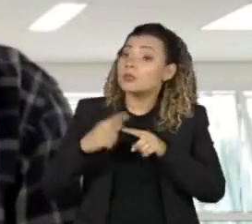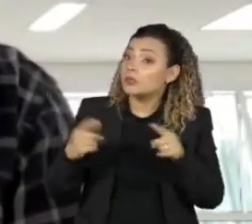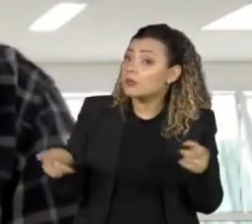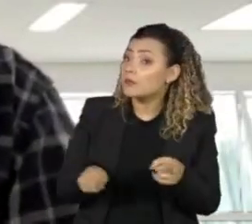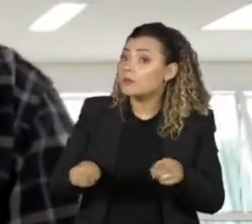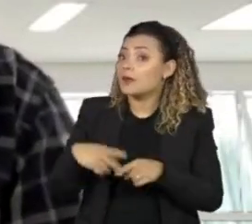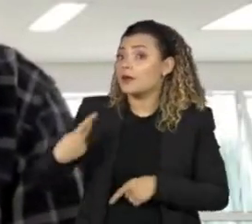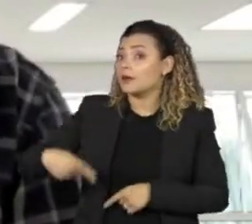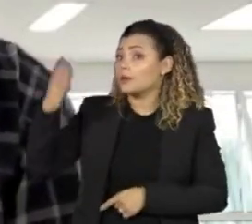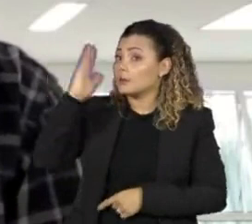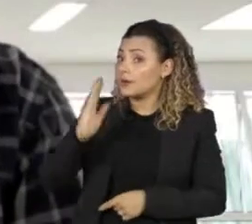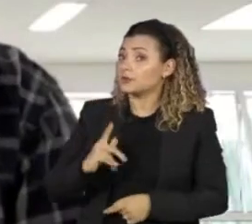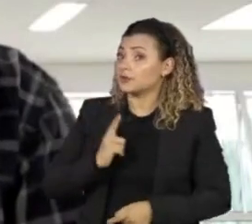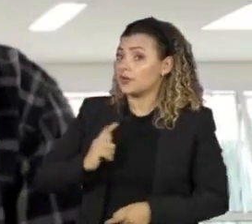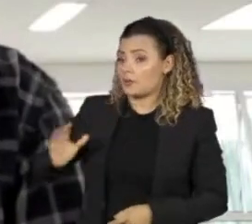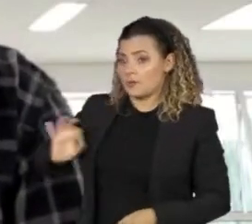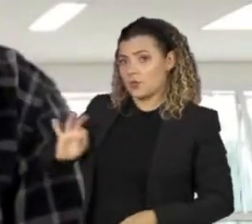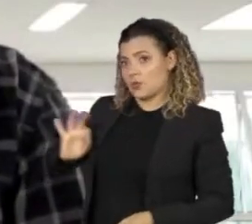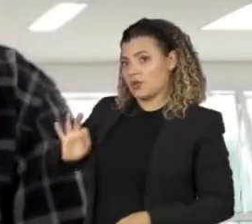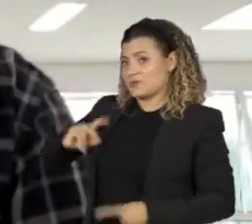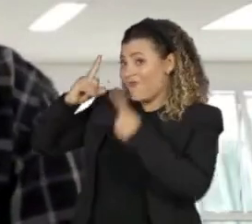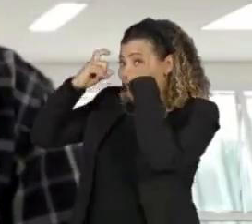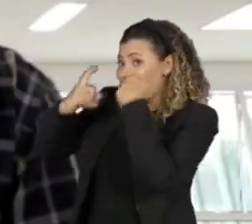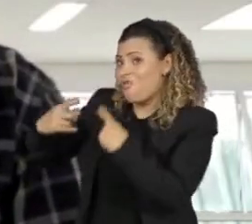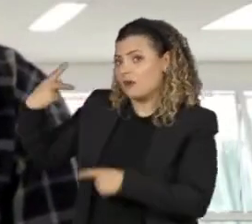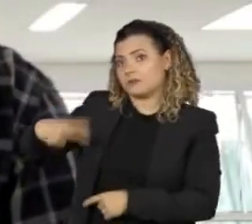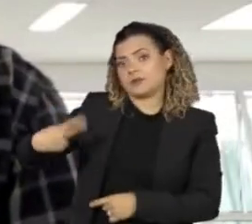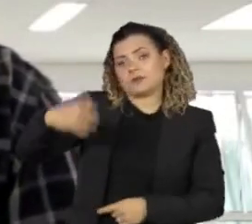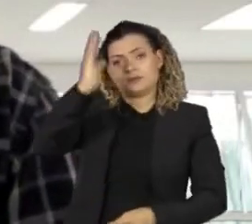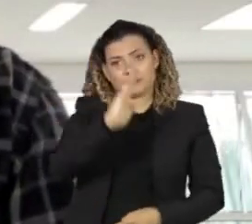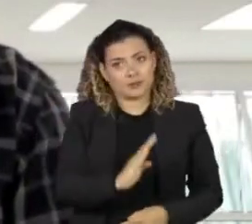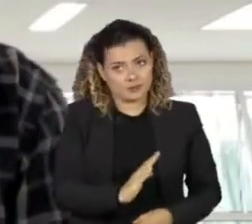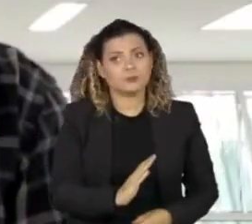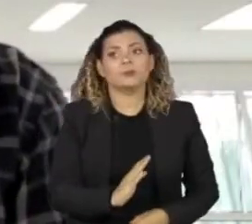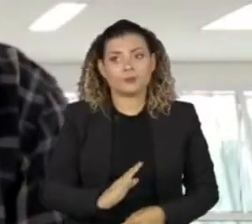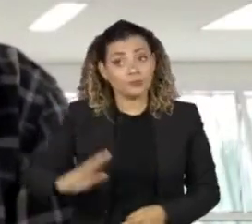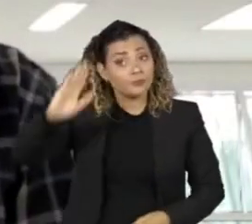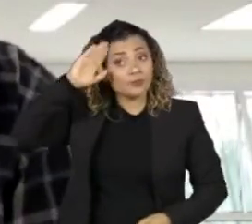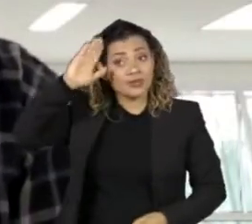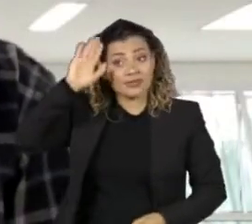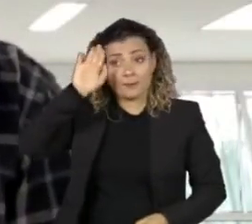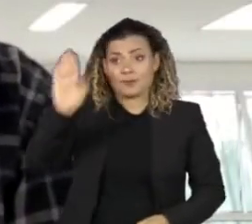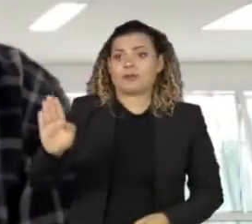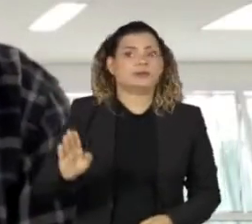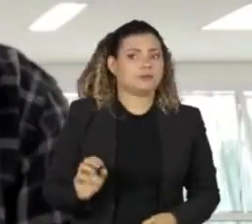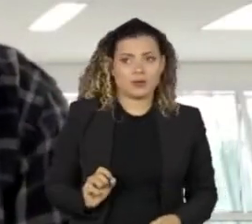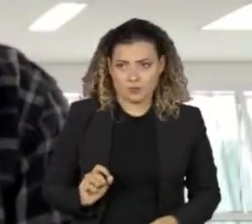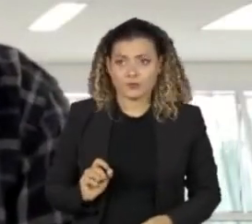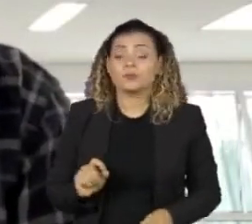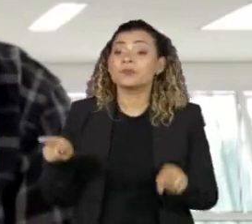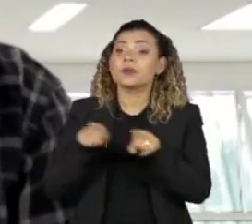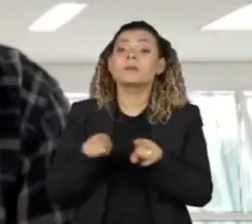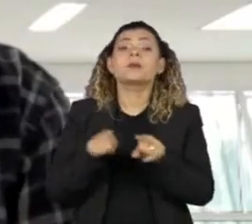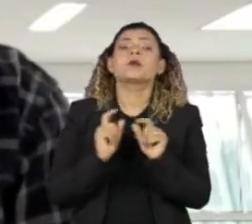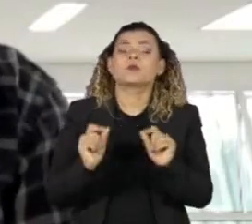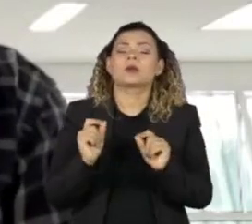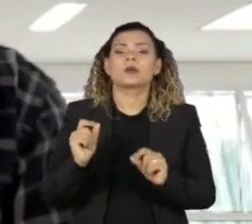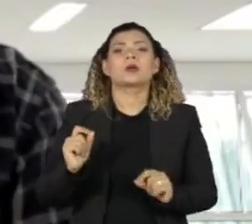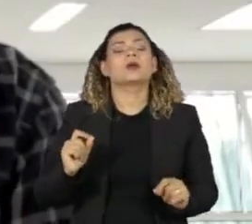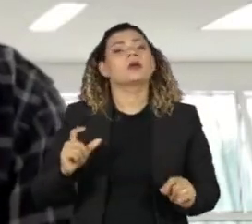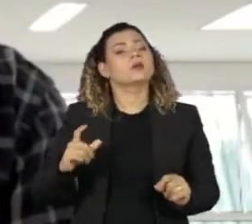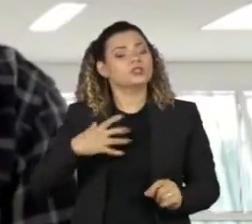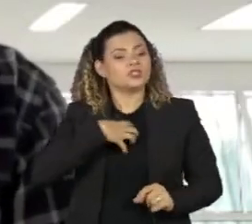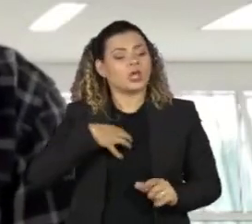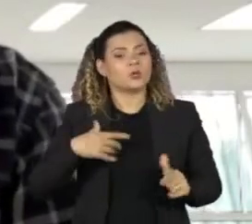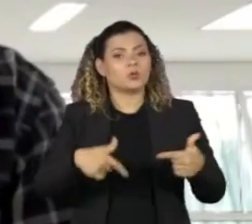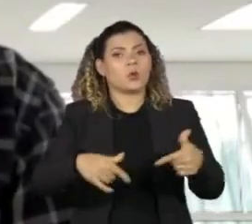tem no Brasil uma polícia muito violenta também, sobretudo a polícia militar, e programas policialescos,